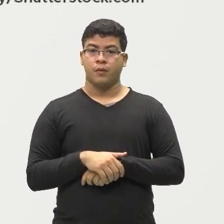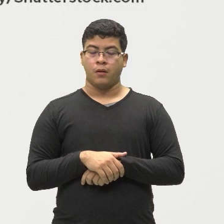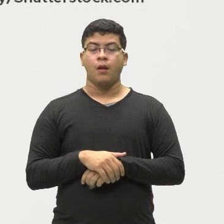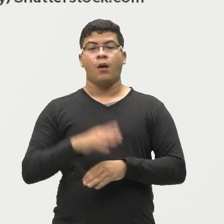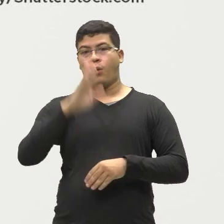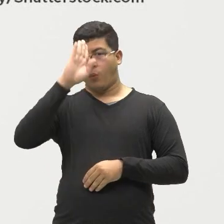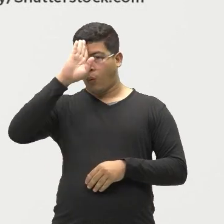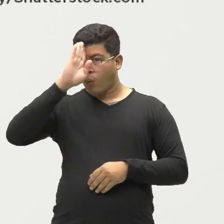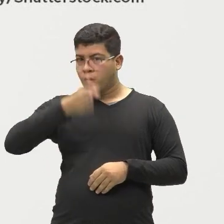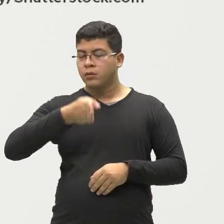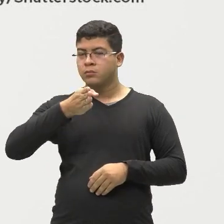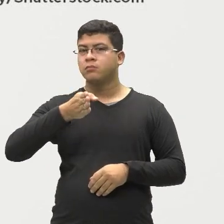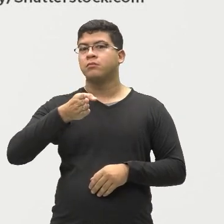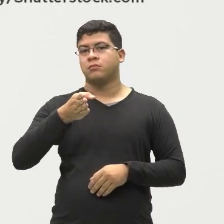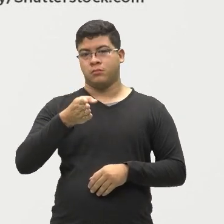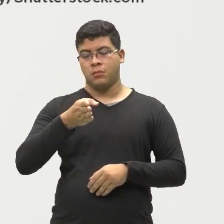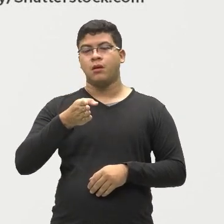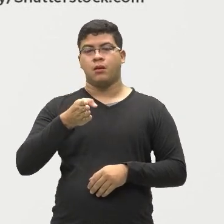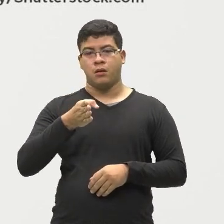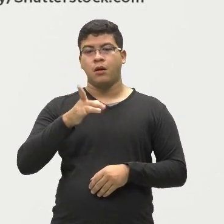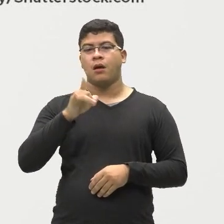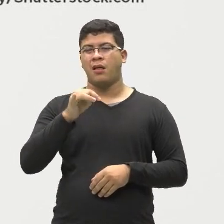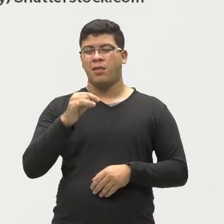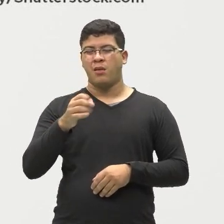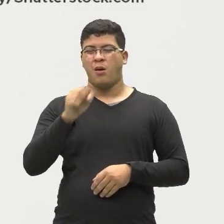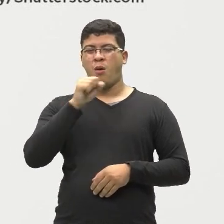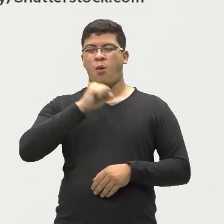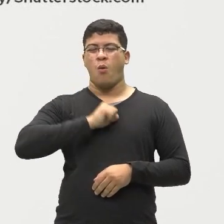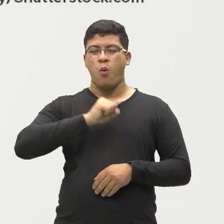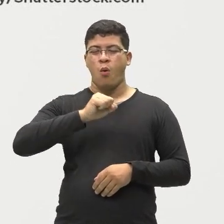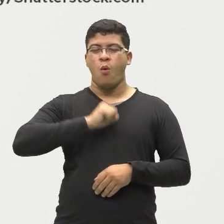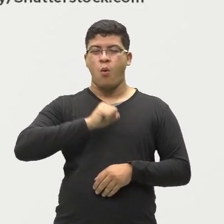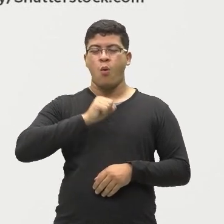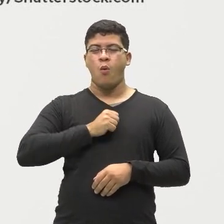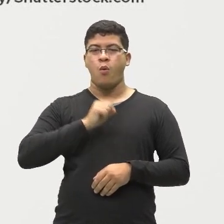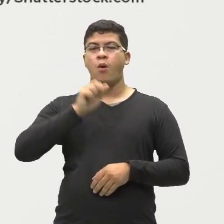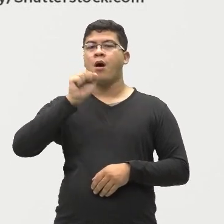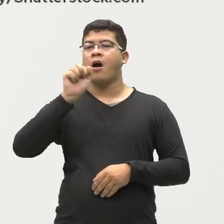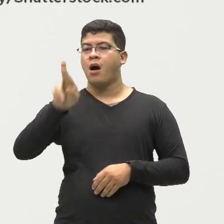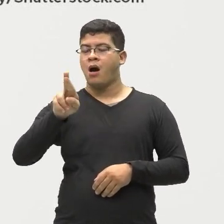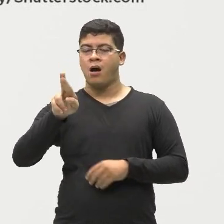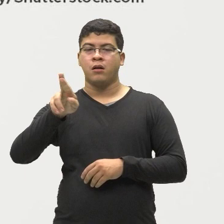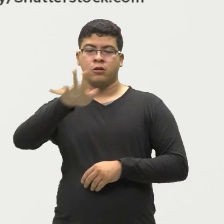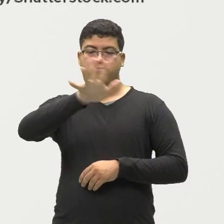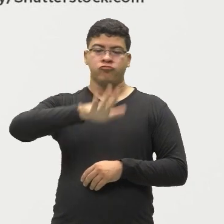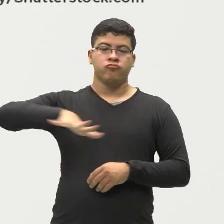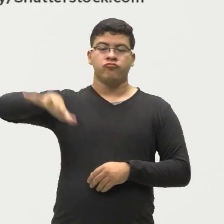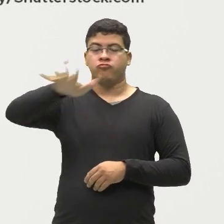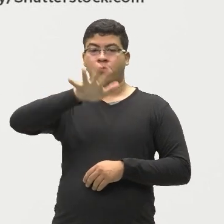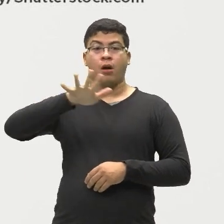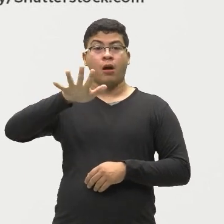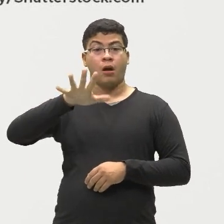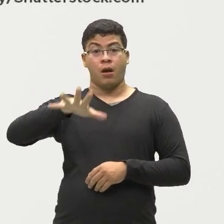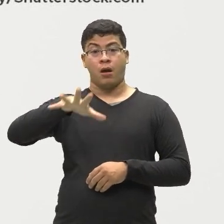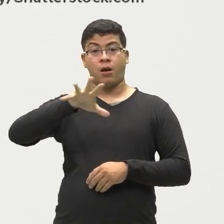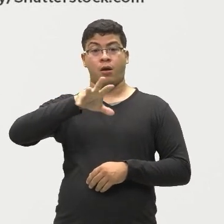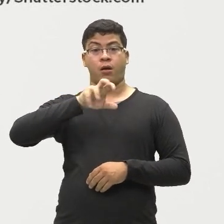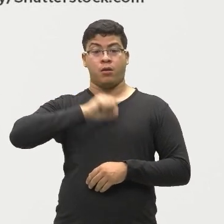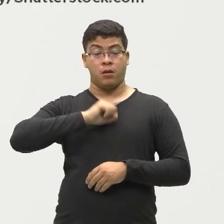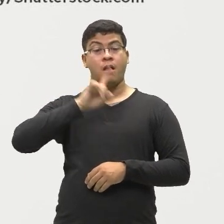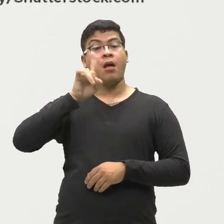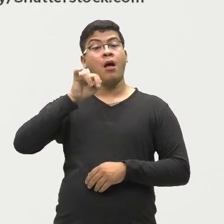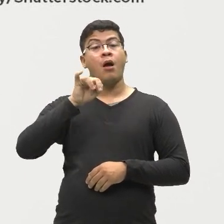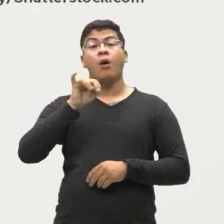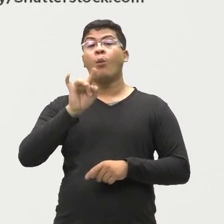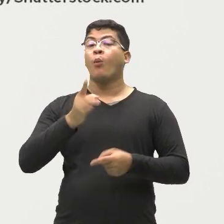direto com a secreção ou pelo ar também. E a parcela da população mais vulnerável